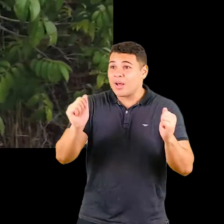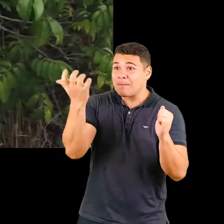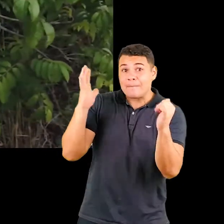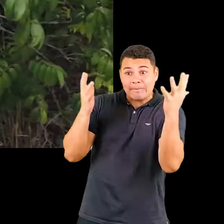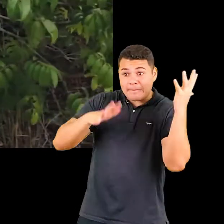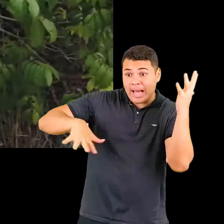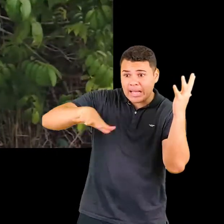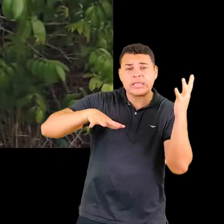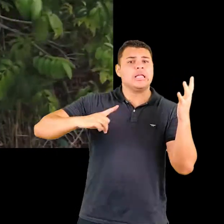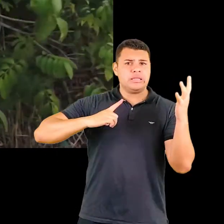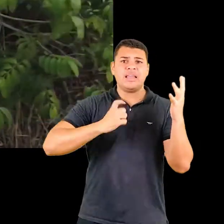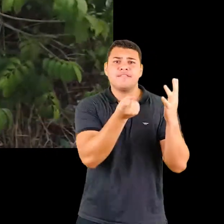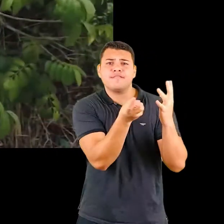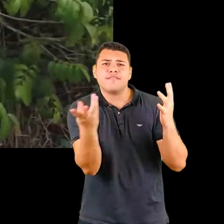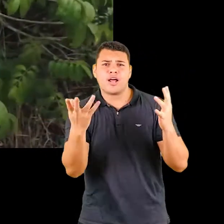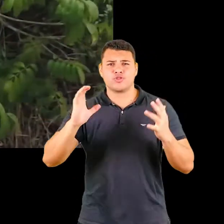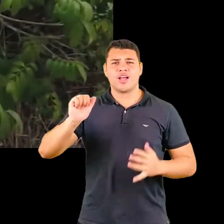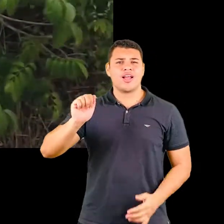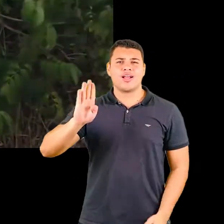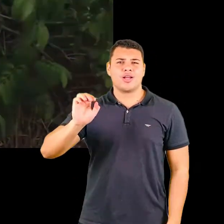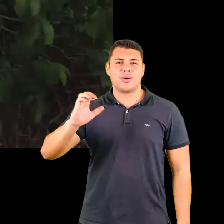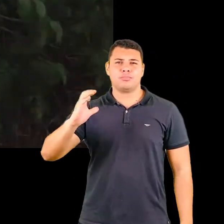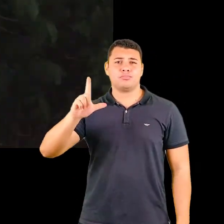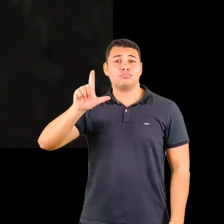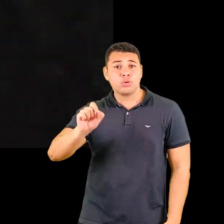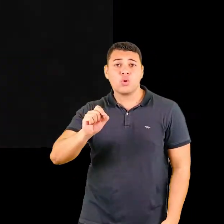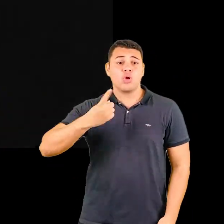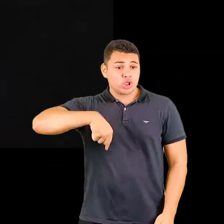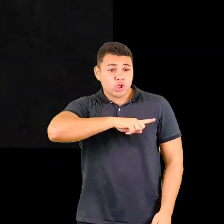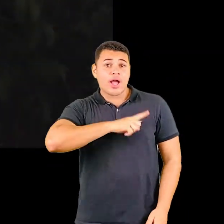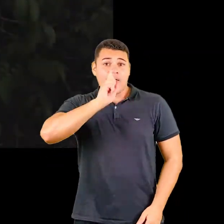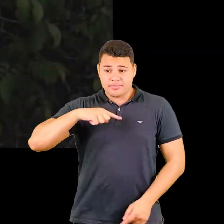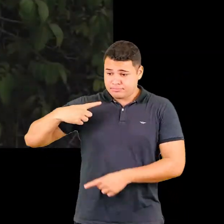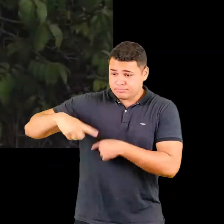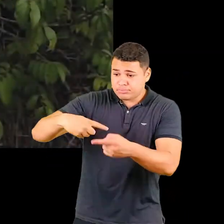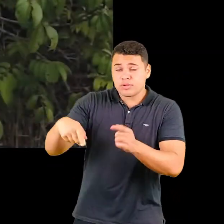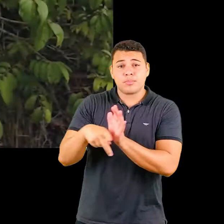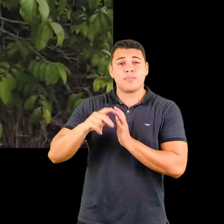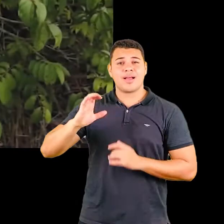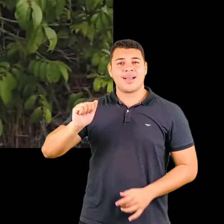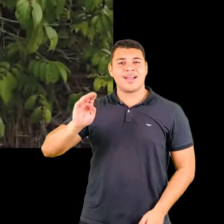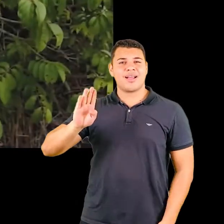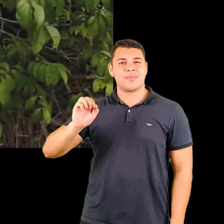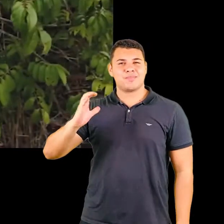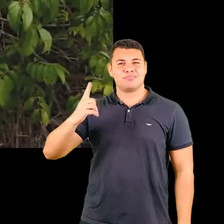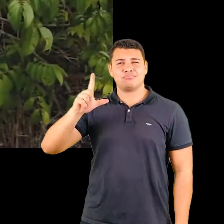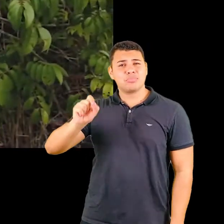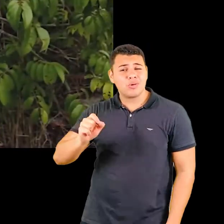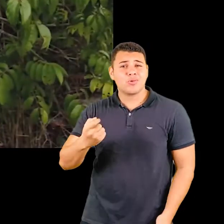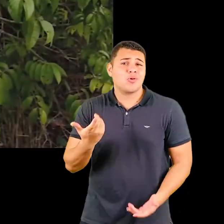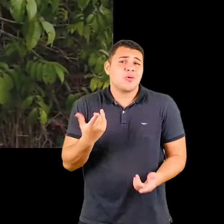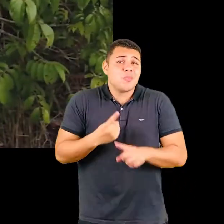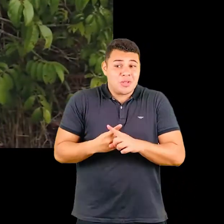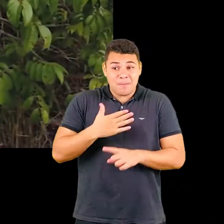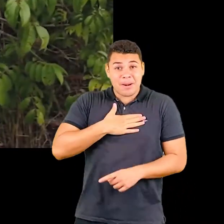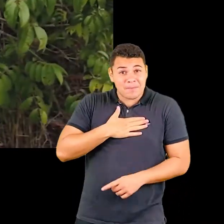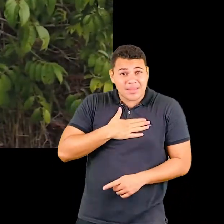tem é caboclo, né? Nós somos caboclo de naturalidade. Caboclo, pra mim, significa as matas.